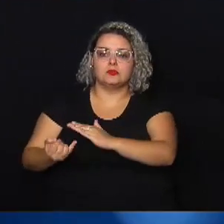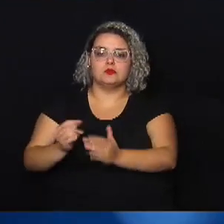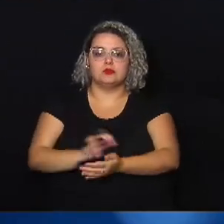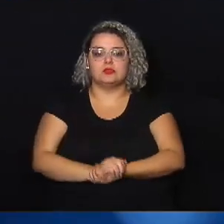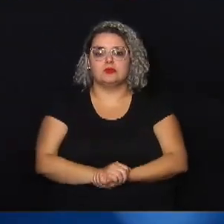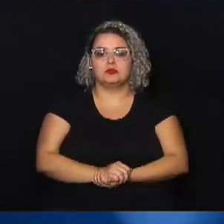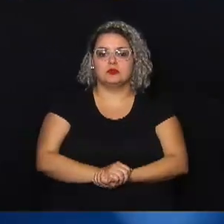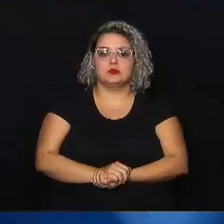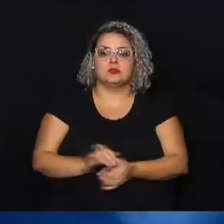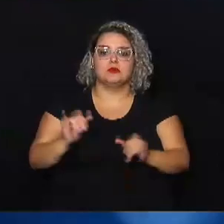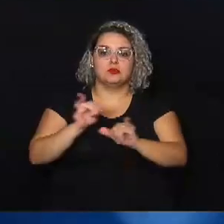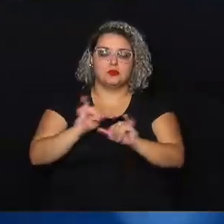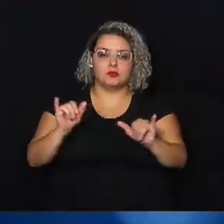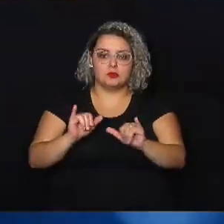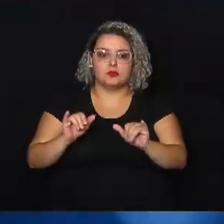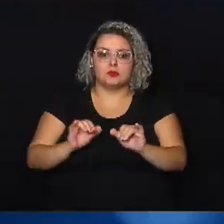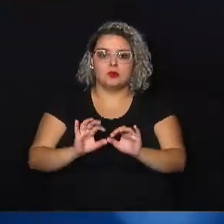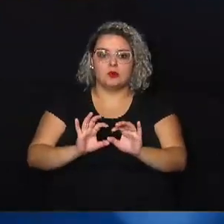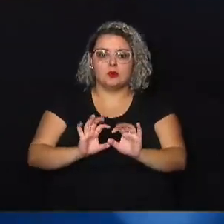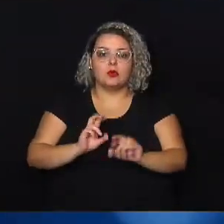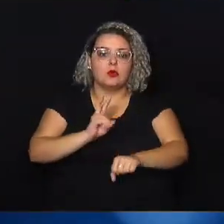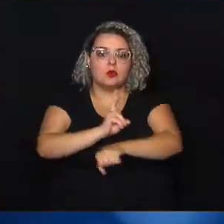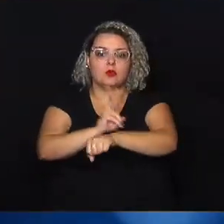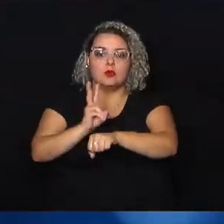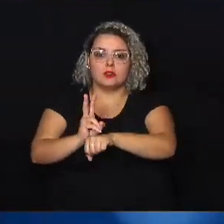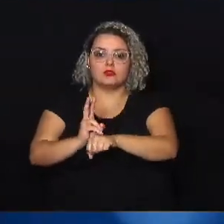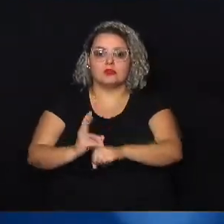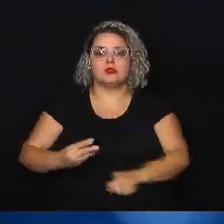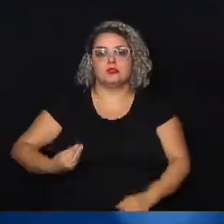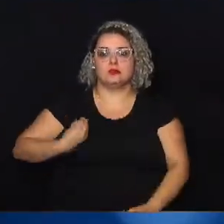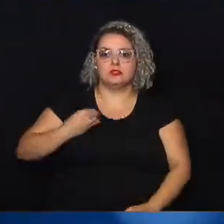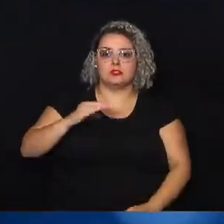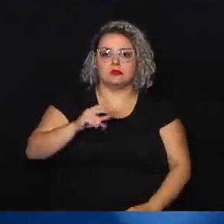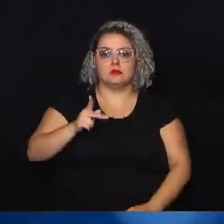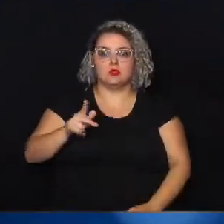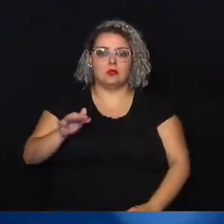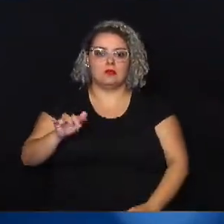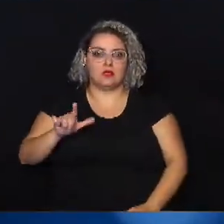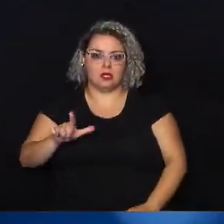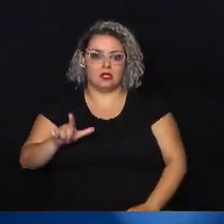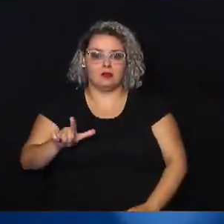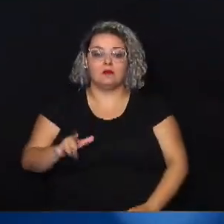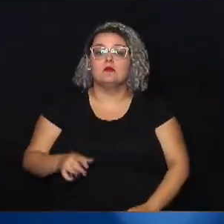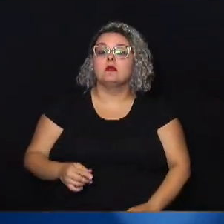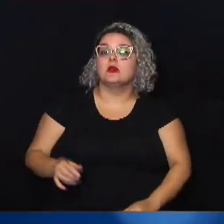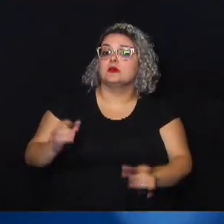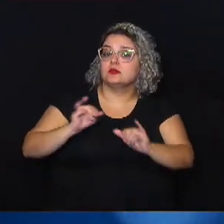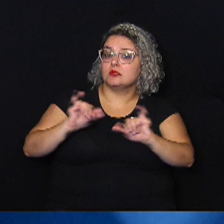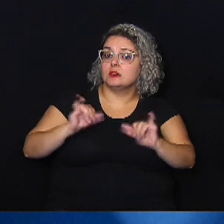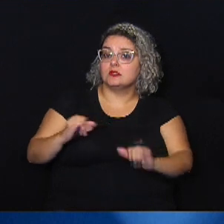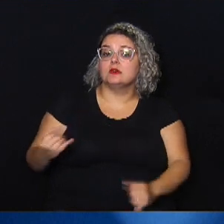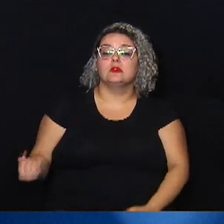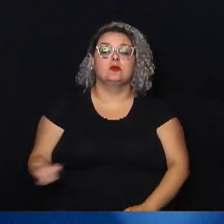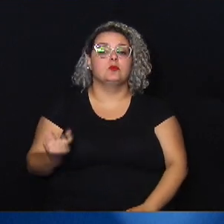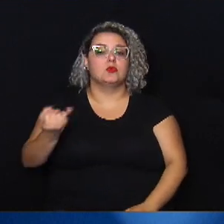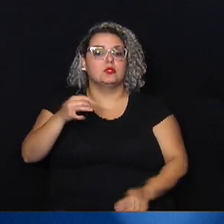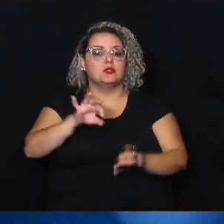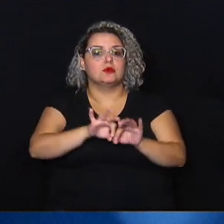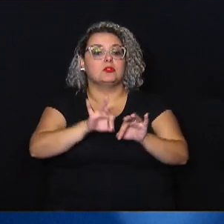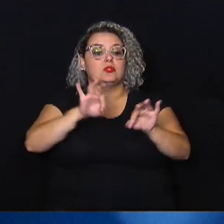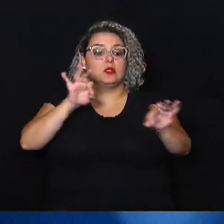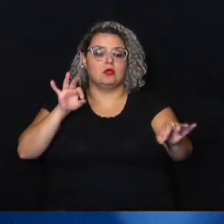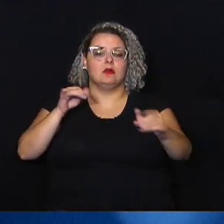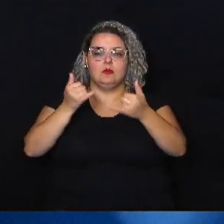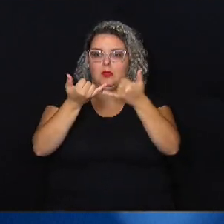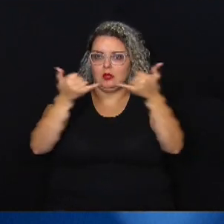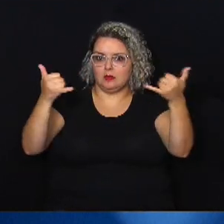Campanha Guardiões da Vida da CPFL faz alerta sobre a importância de se manter a distância da rede